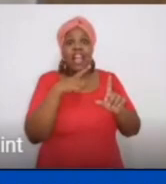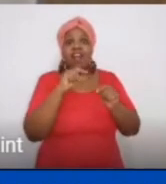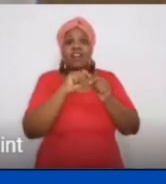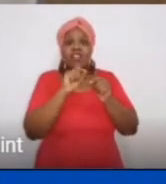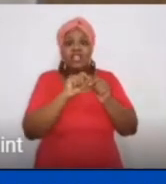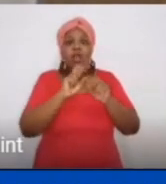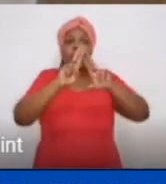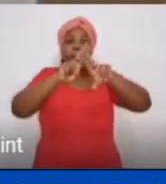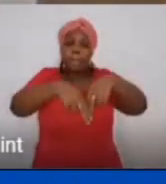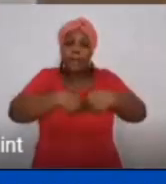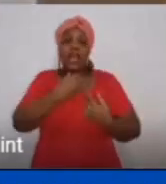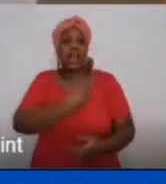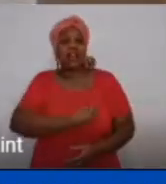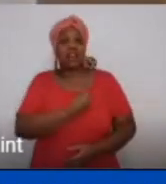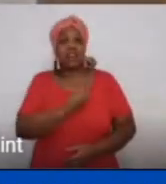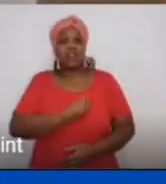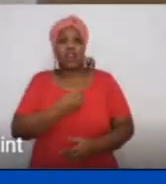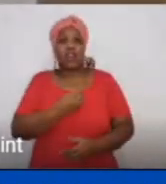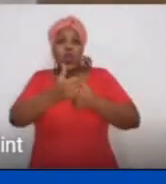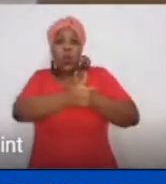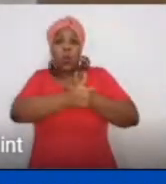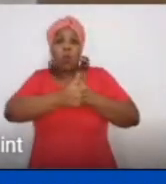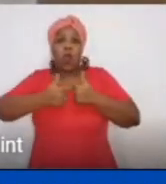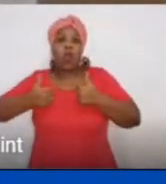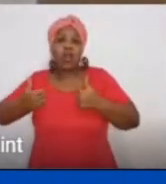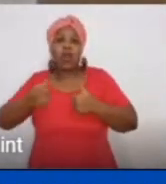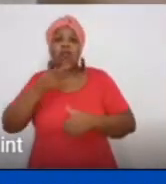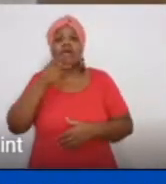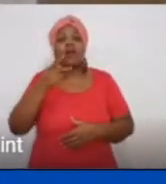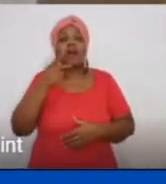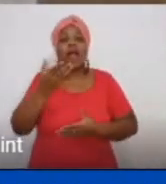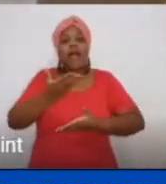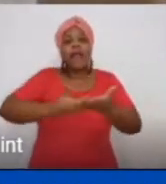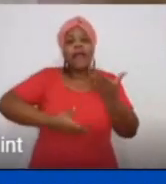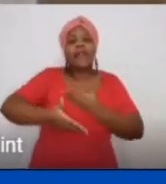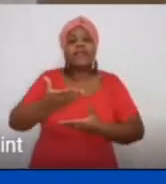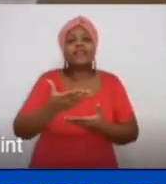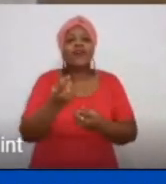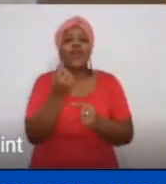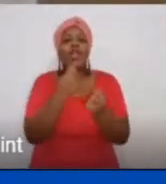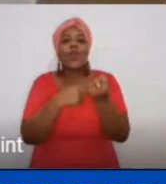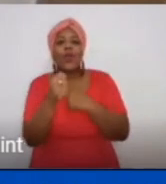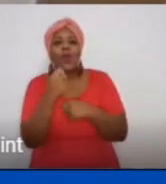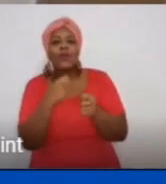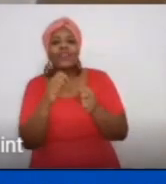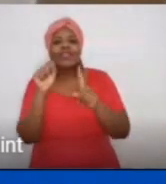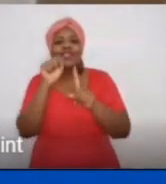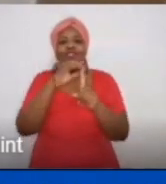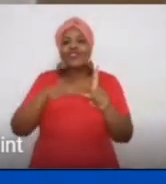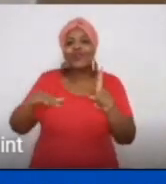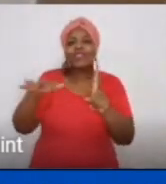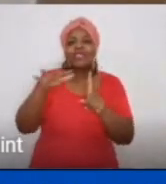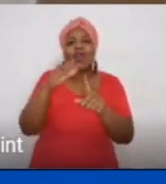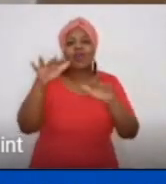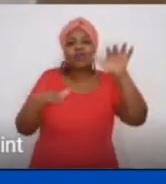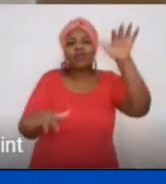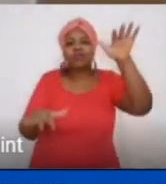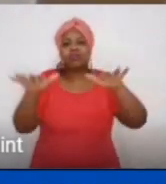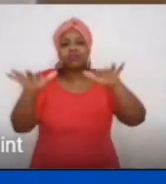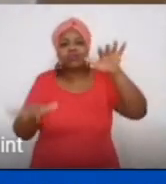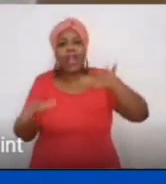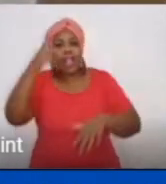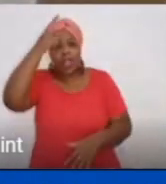pela via da moral as relações econômicas, sociais que esses indivíduos e